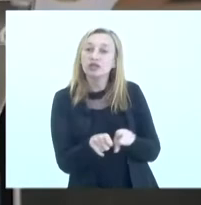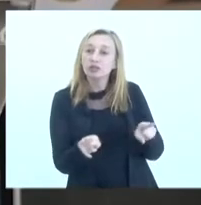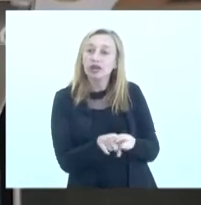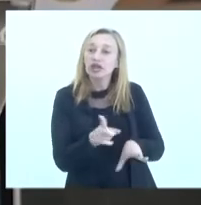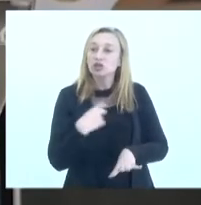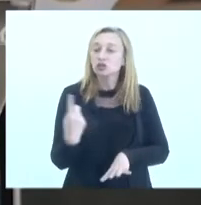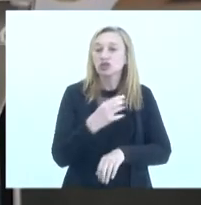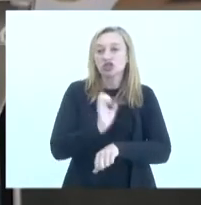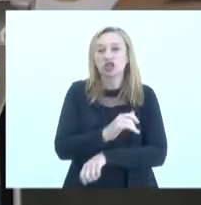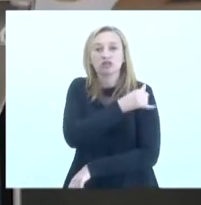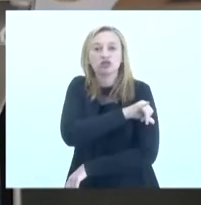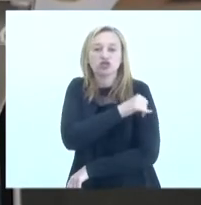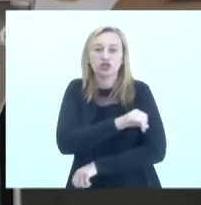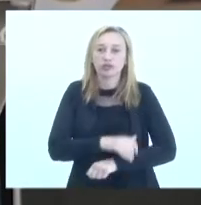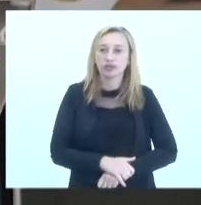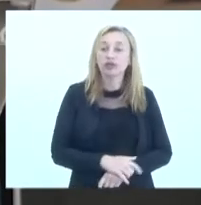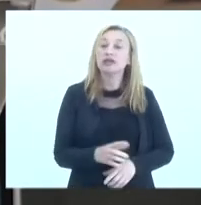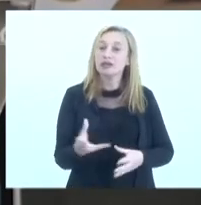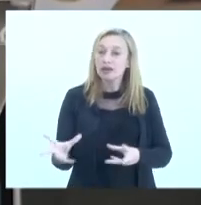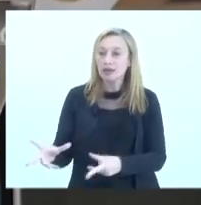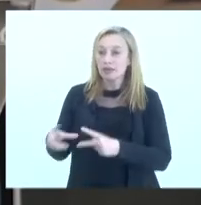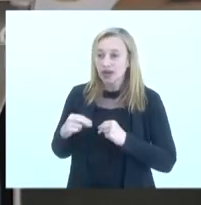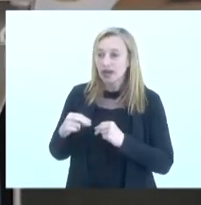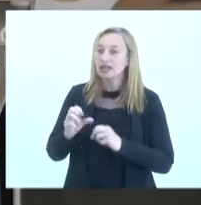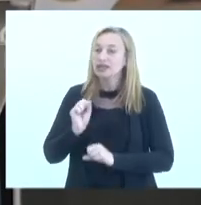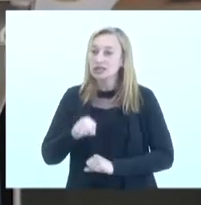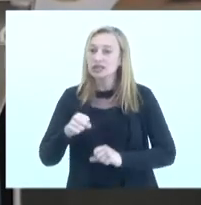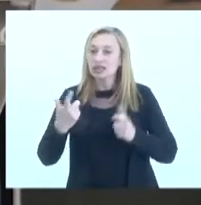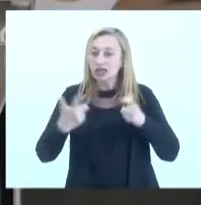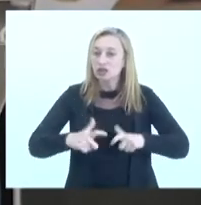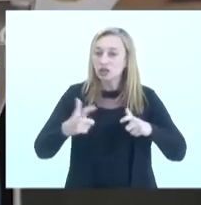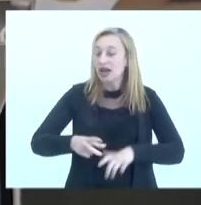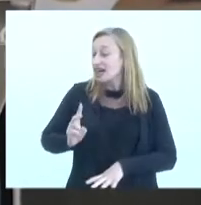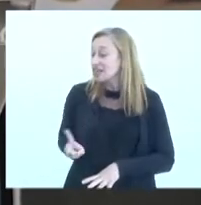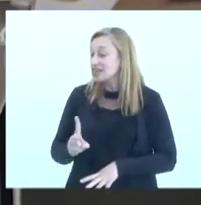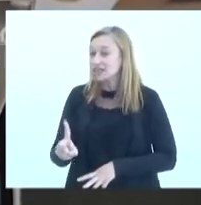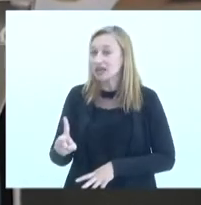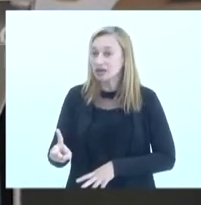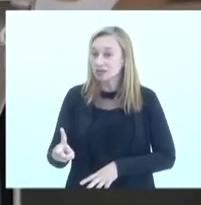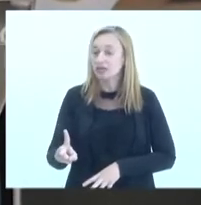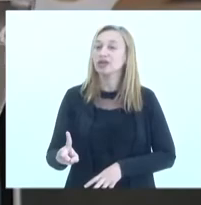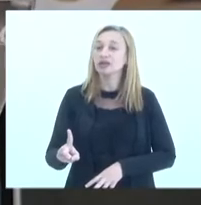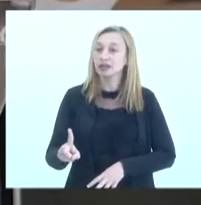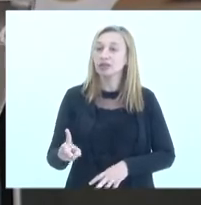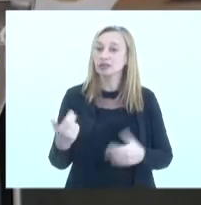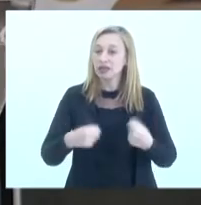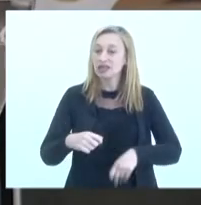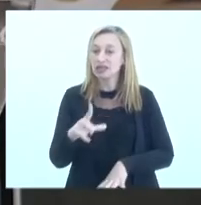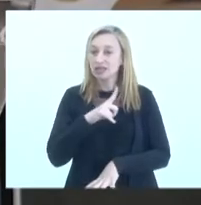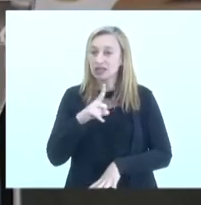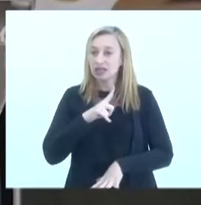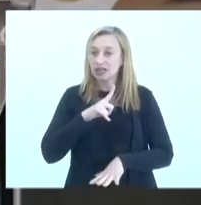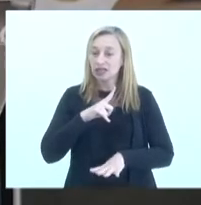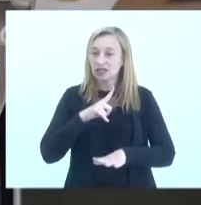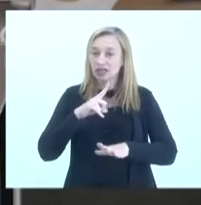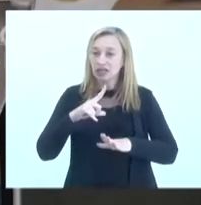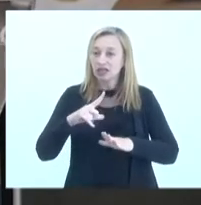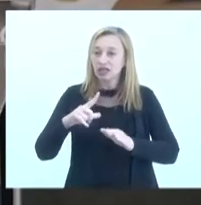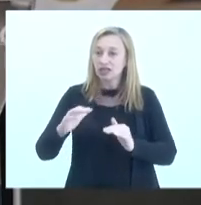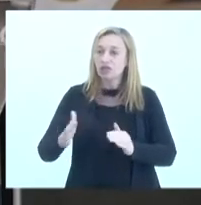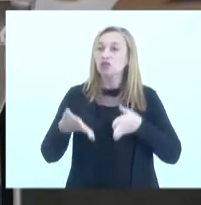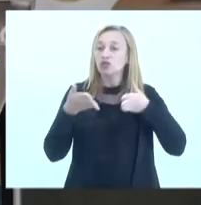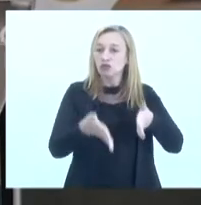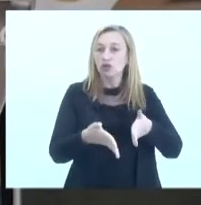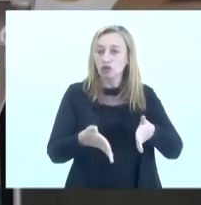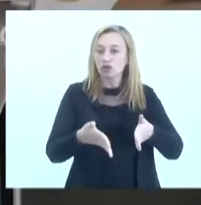do nosso estado do Rio de Janeiro, que merece estar no lugar que sempre deveria ser, em destaque no cenário nacional. Muito